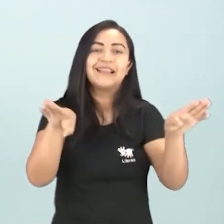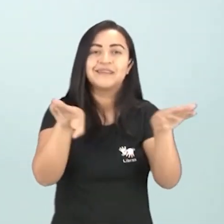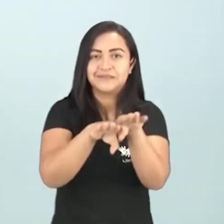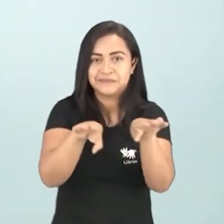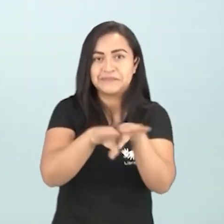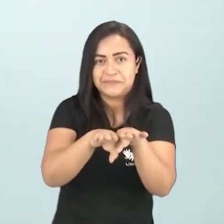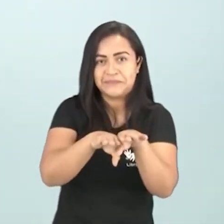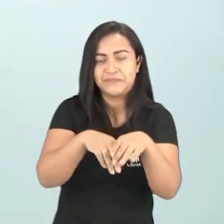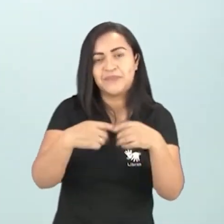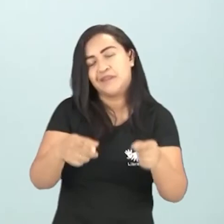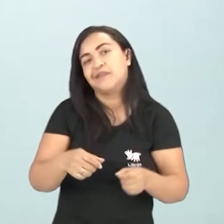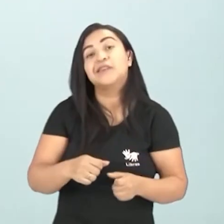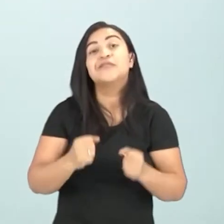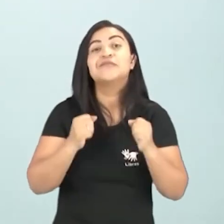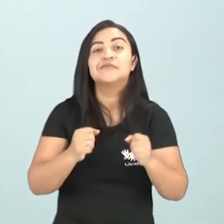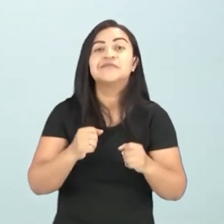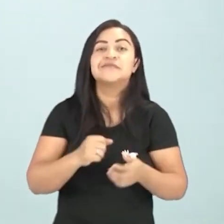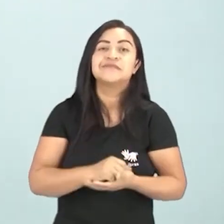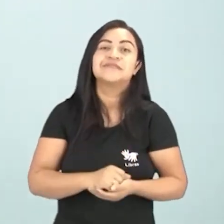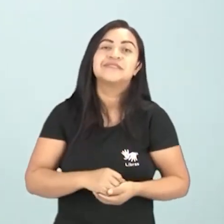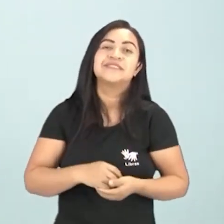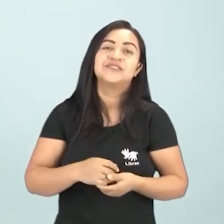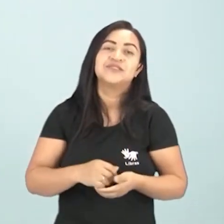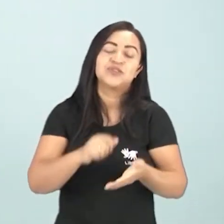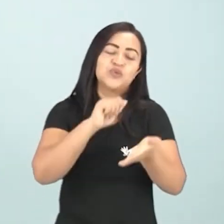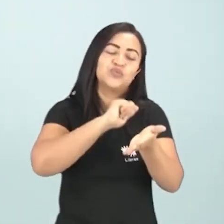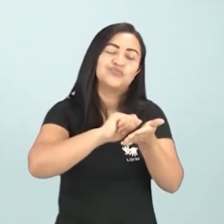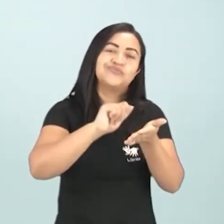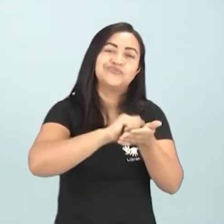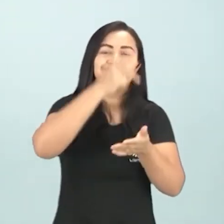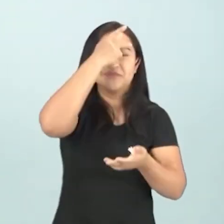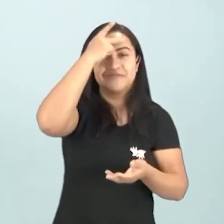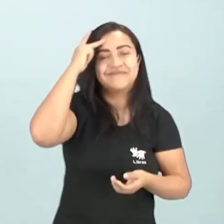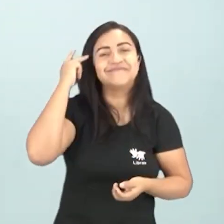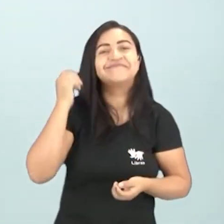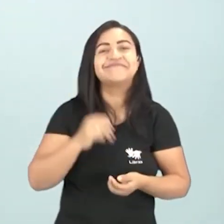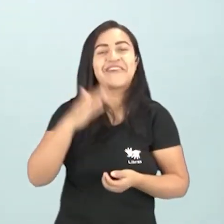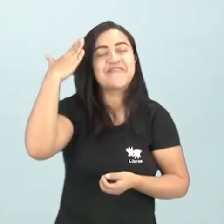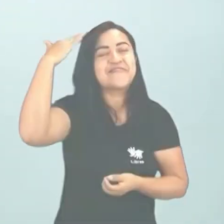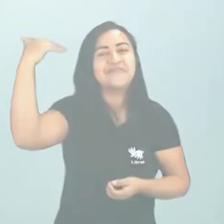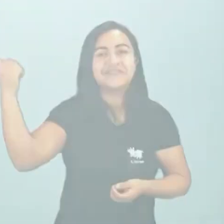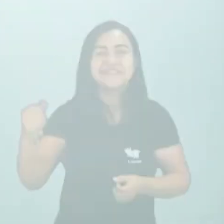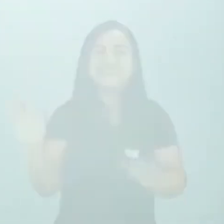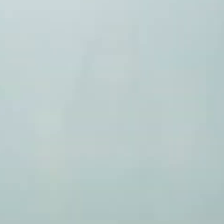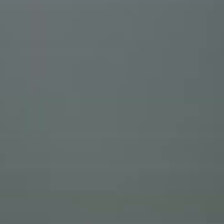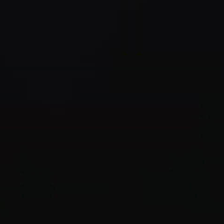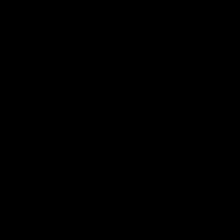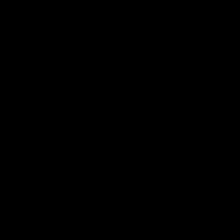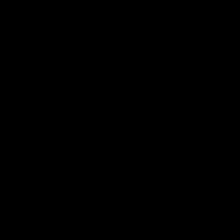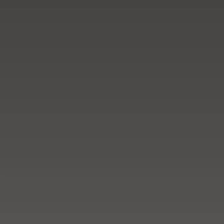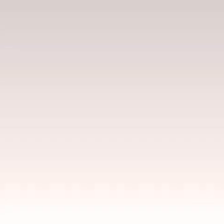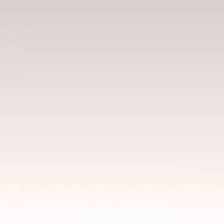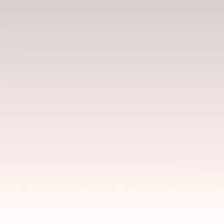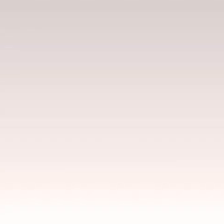e que você seja um grande contista, né, de histórias, tá certo? Até a próxima.